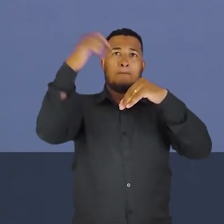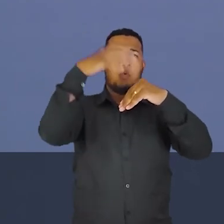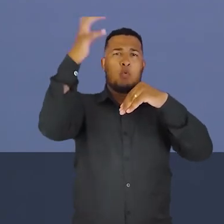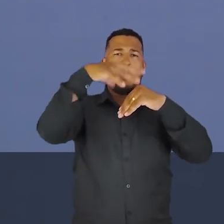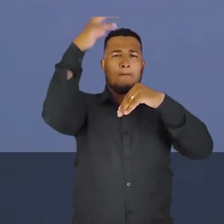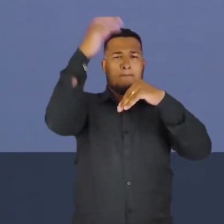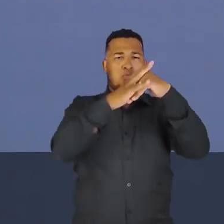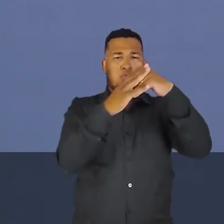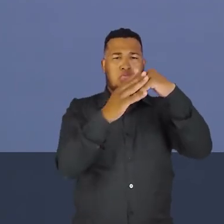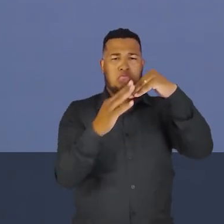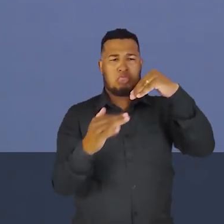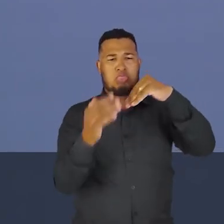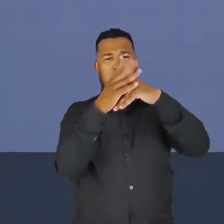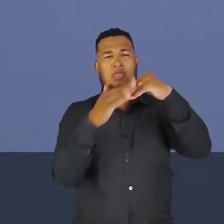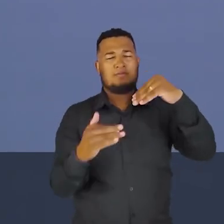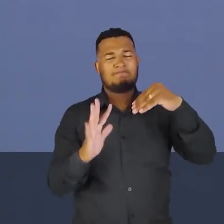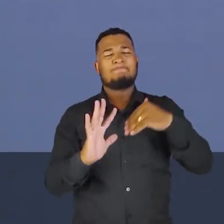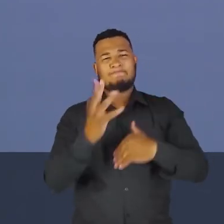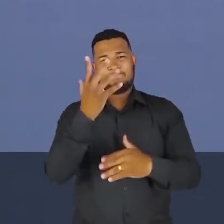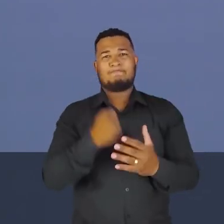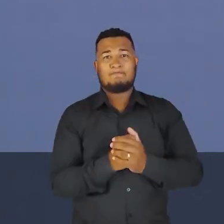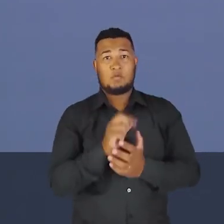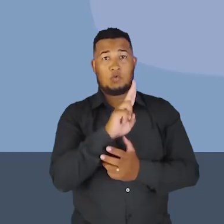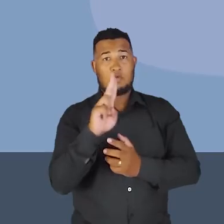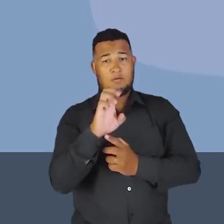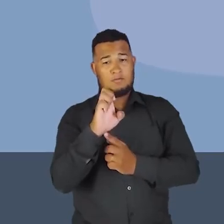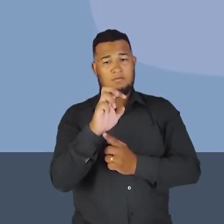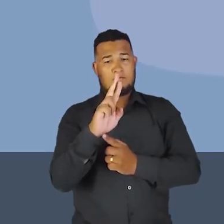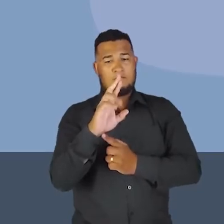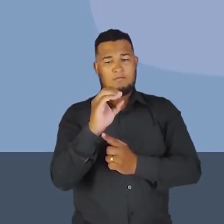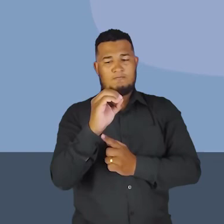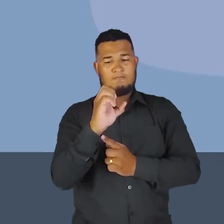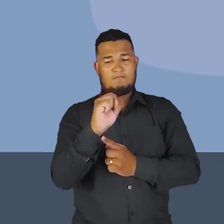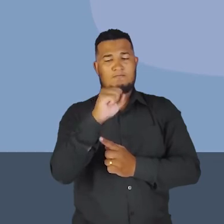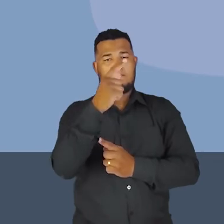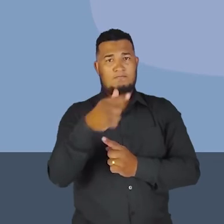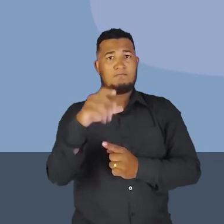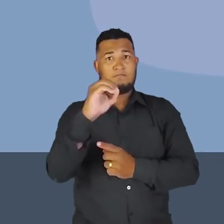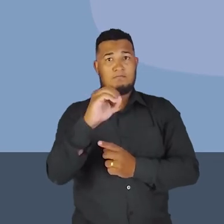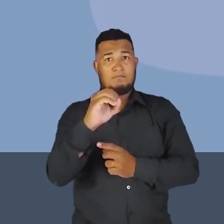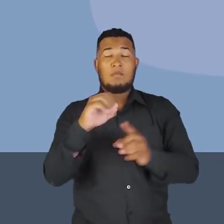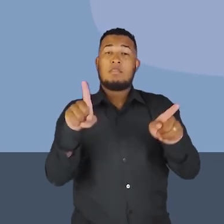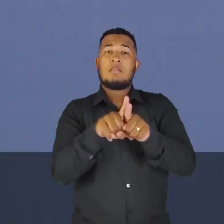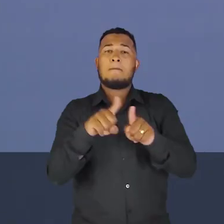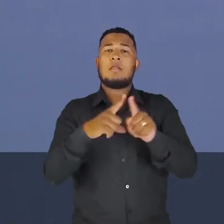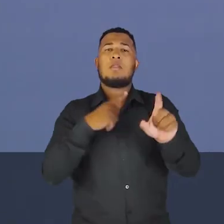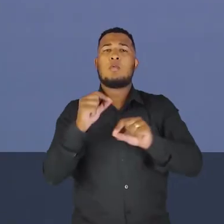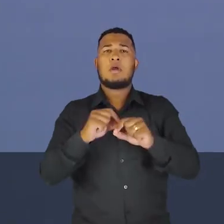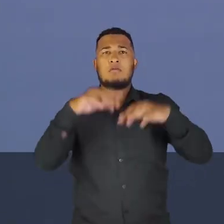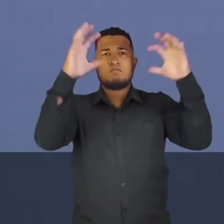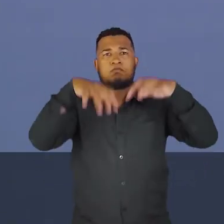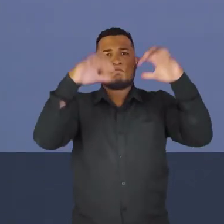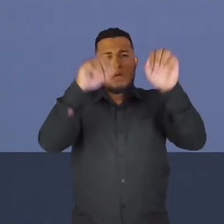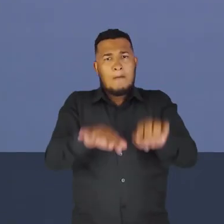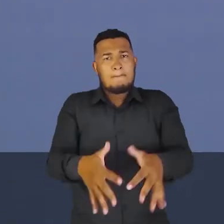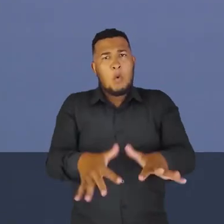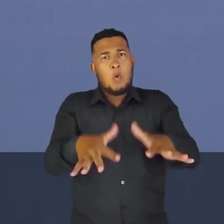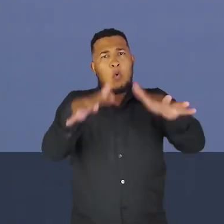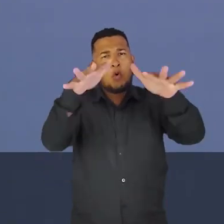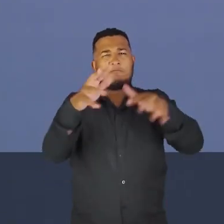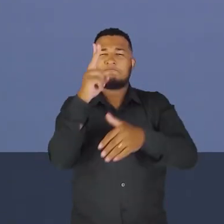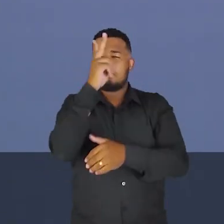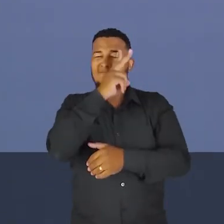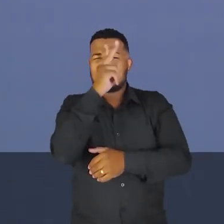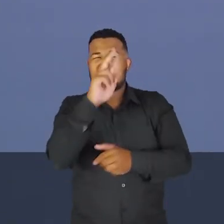de erosão. Tá? Continuando aqui também, a gente tem as enchentes. Volta aqui para mim. Enchentes. Lembra que eu falei dos